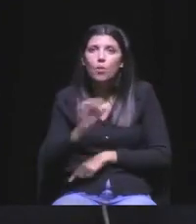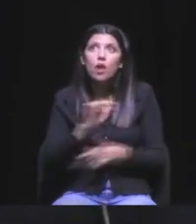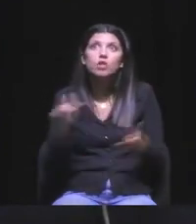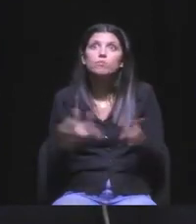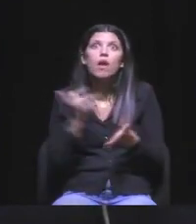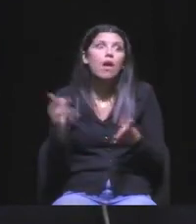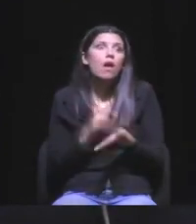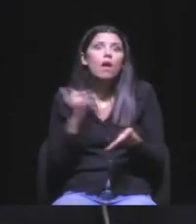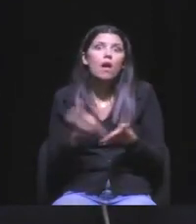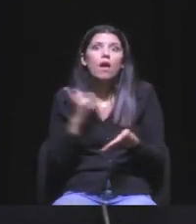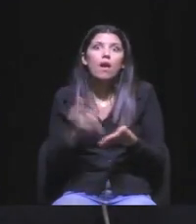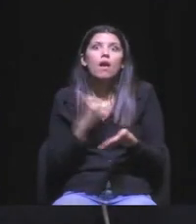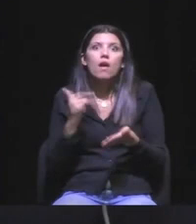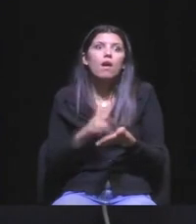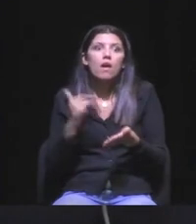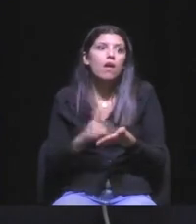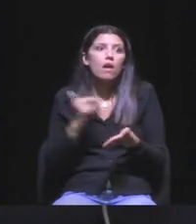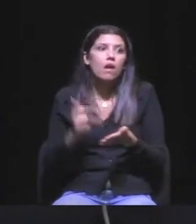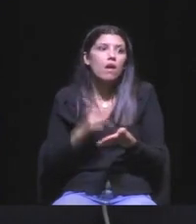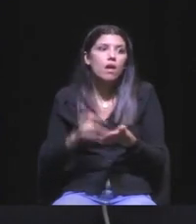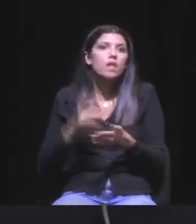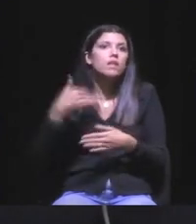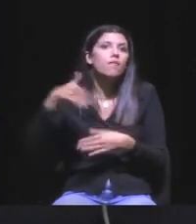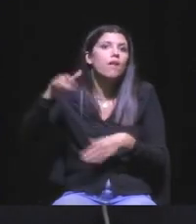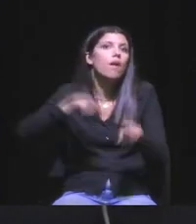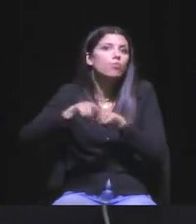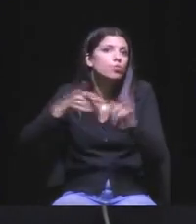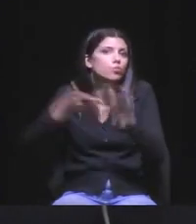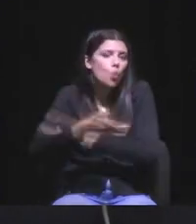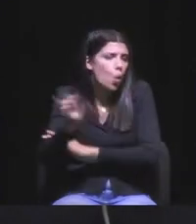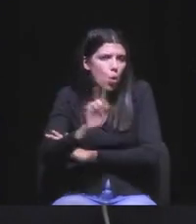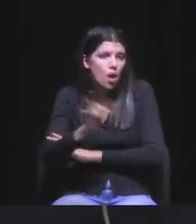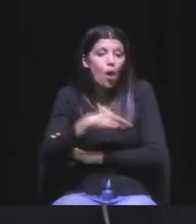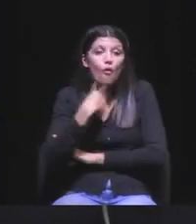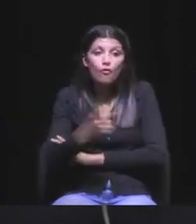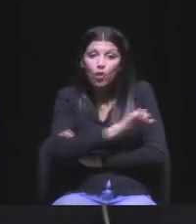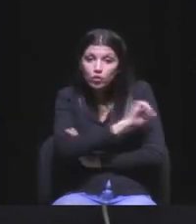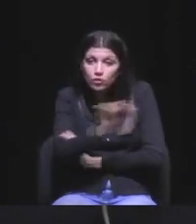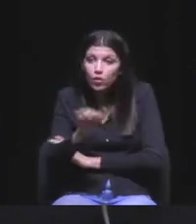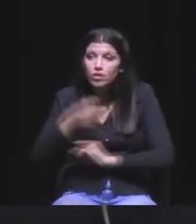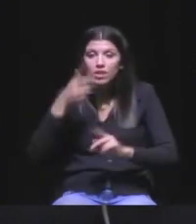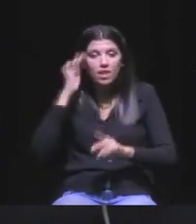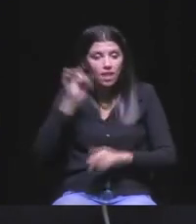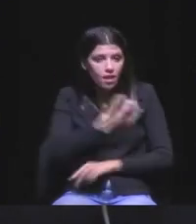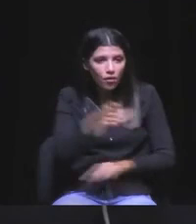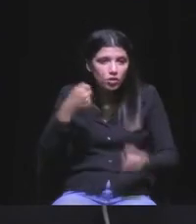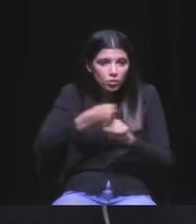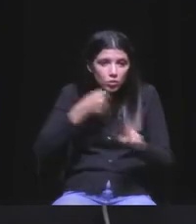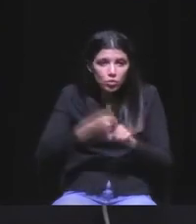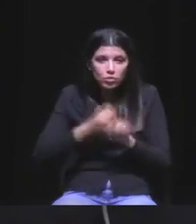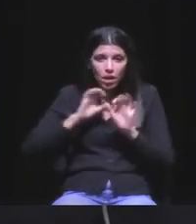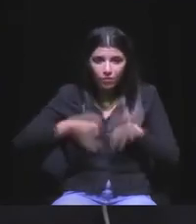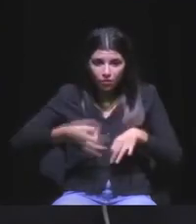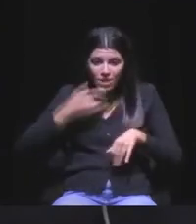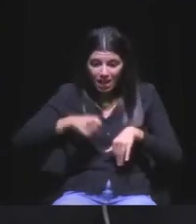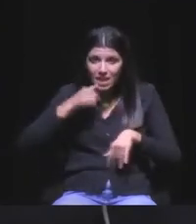esperar para terem uma profissão para fazerem política, ok? É que usar a vossa voz e lutarem pelas vossas ideias não se esgota na Assembleia das